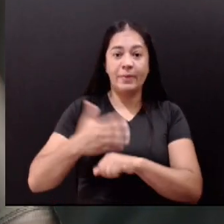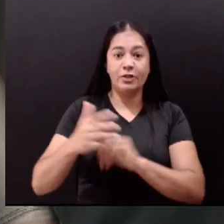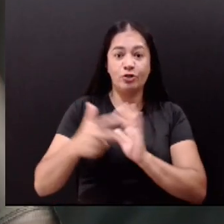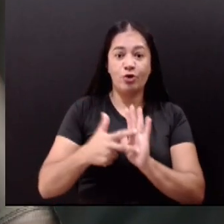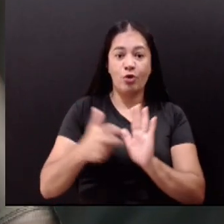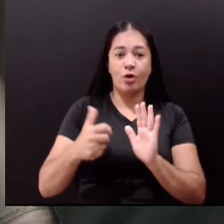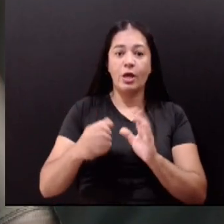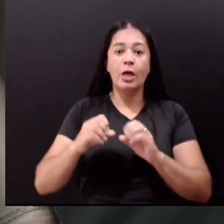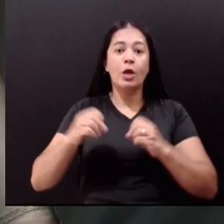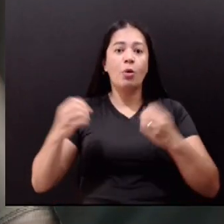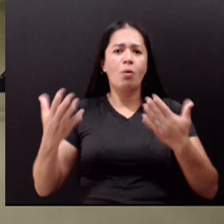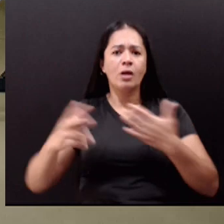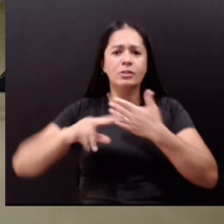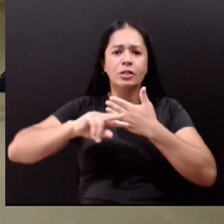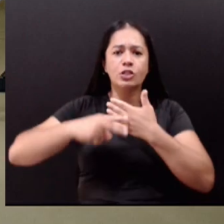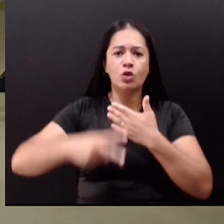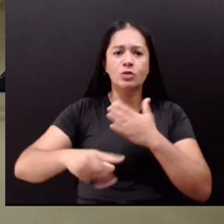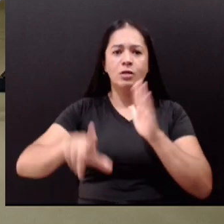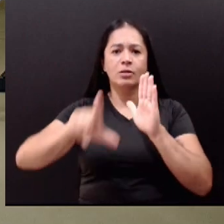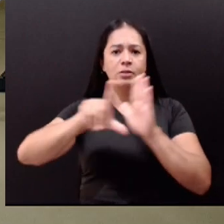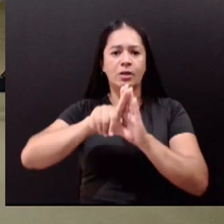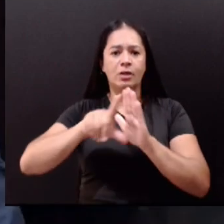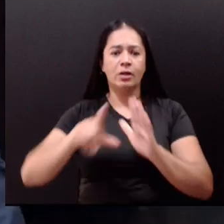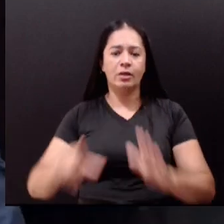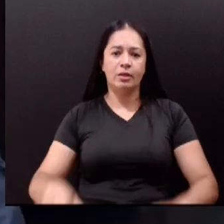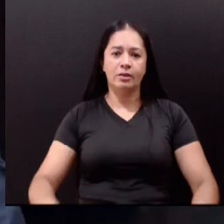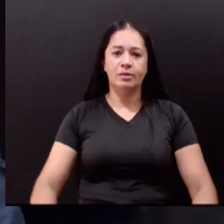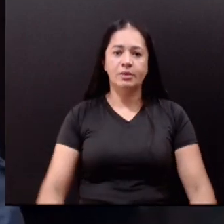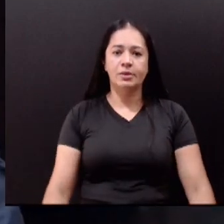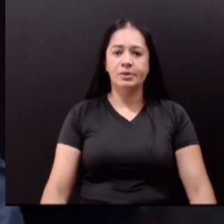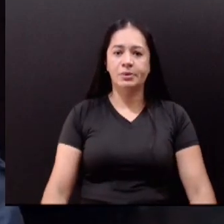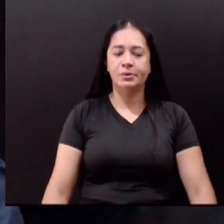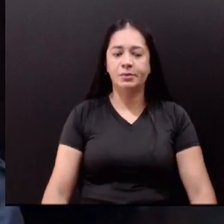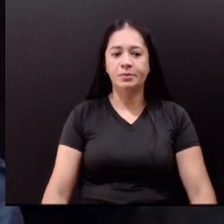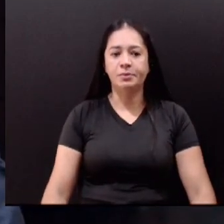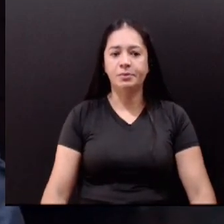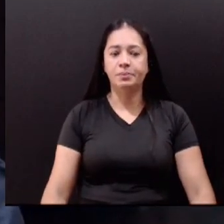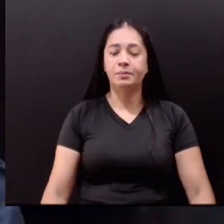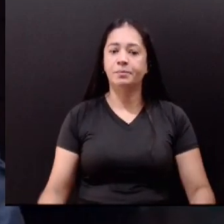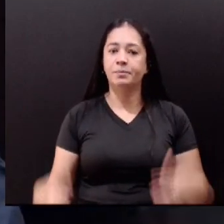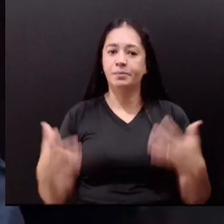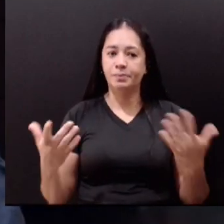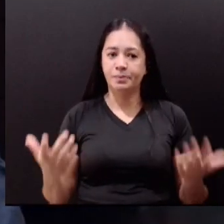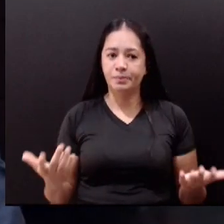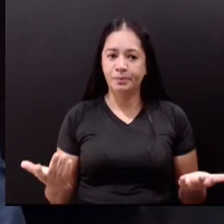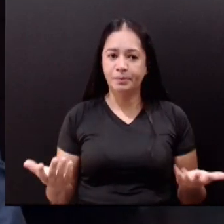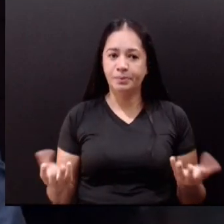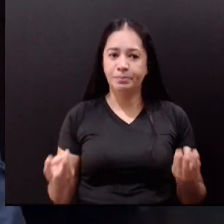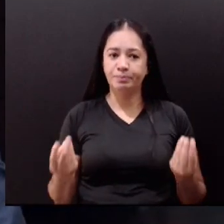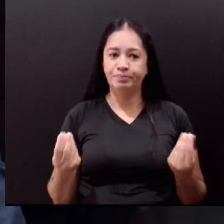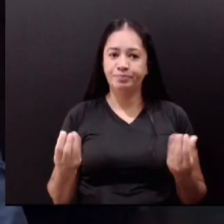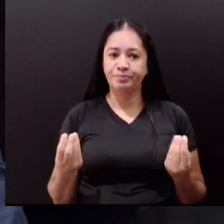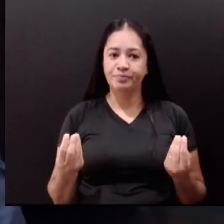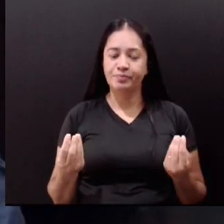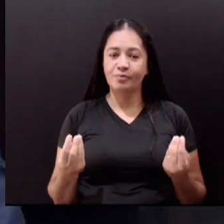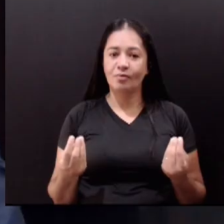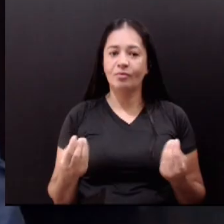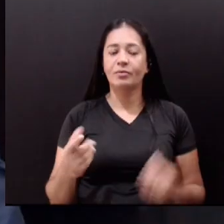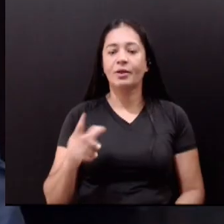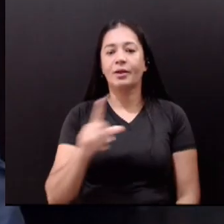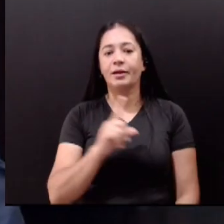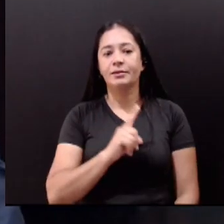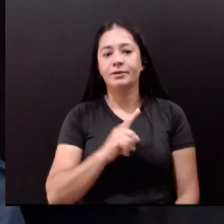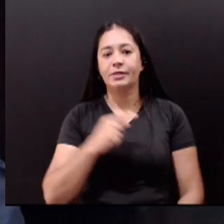legais disso? Vamos lá, doutor Rodrigo. Bom, eh, existe um debate sobre o que é crime digital,